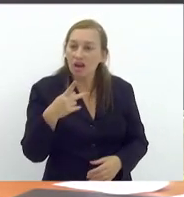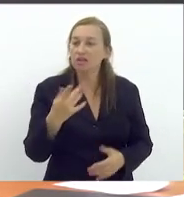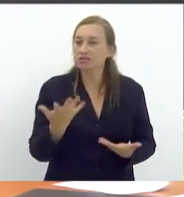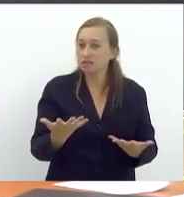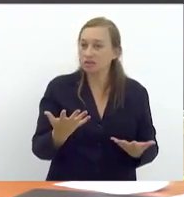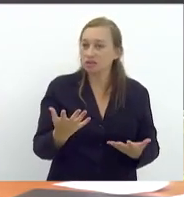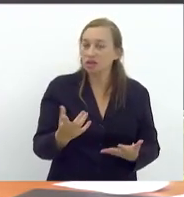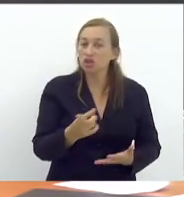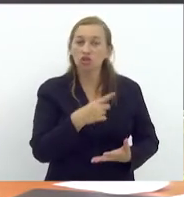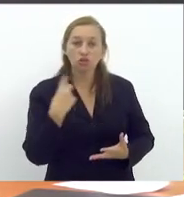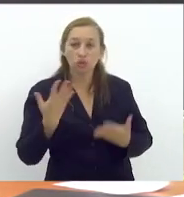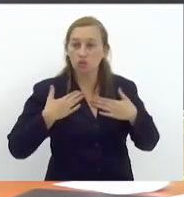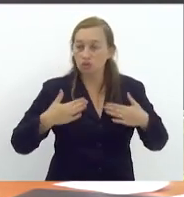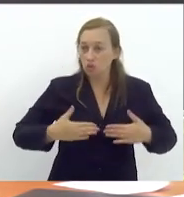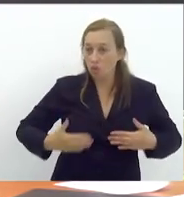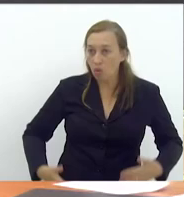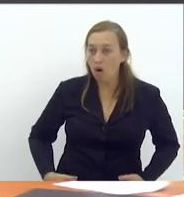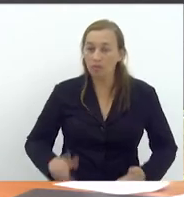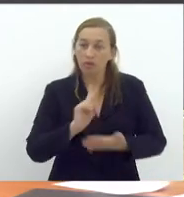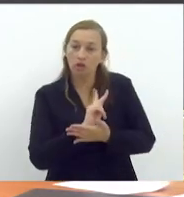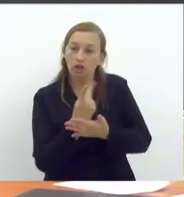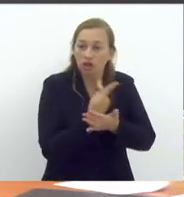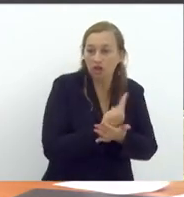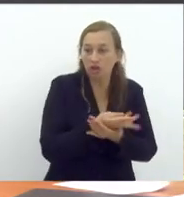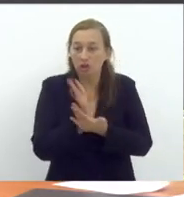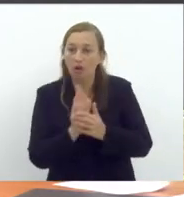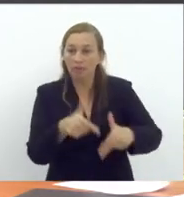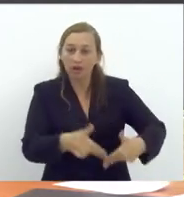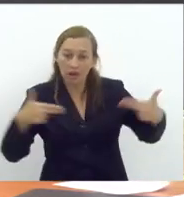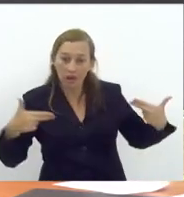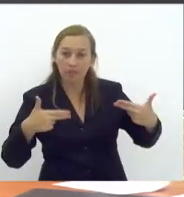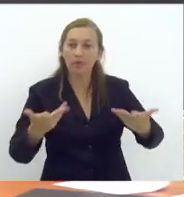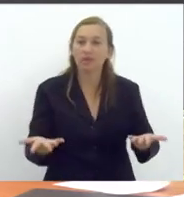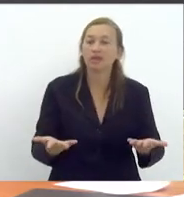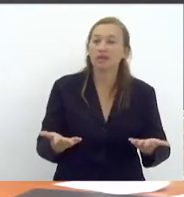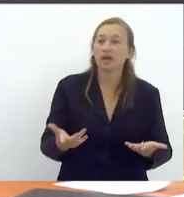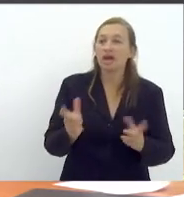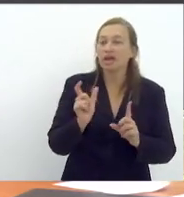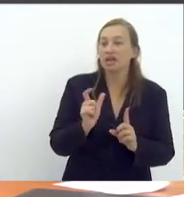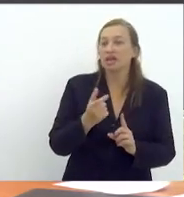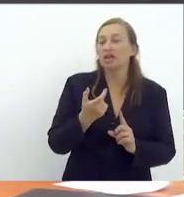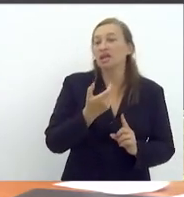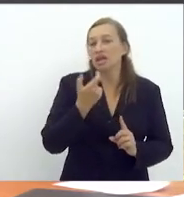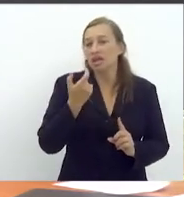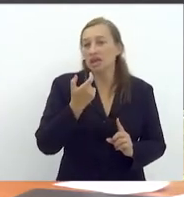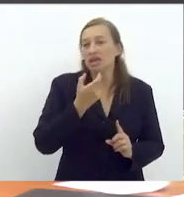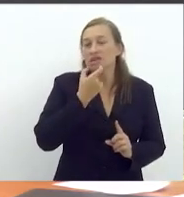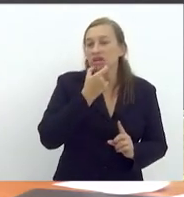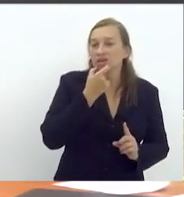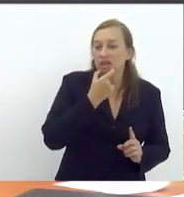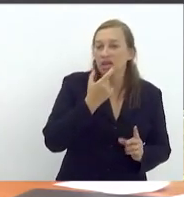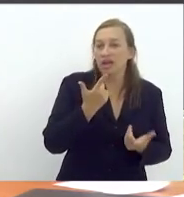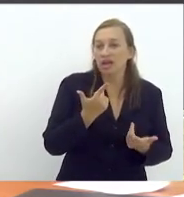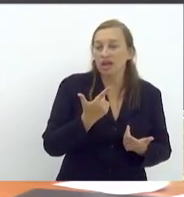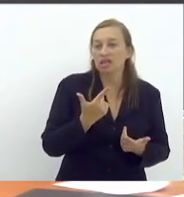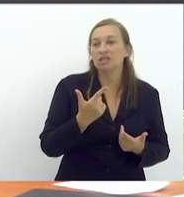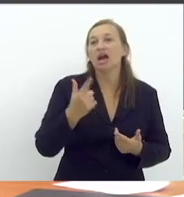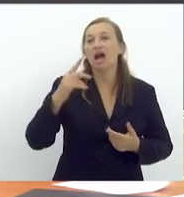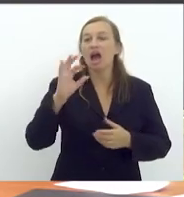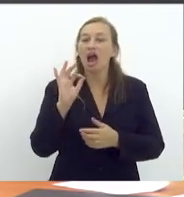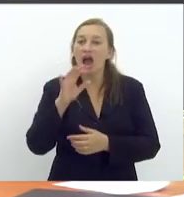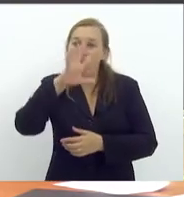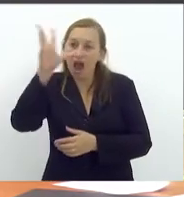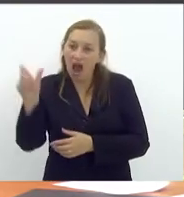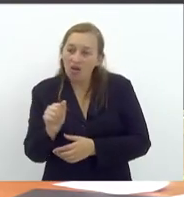encarna em nossos corpos hip hopperes breakings rip em inglês significa quadril mas nos guetos afro-americanos